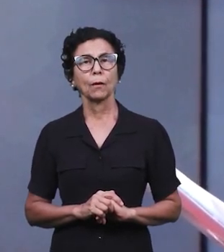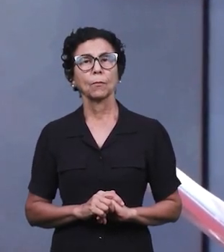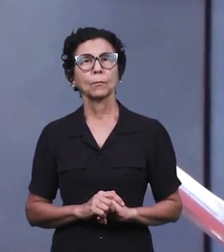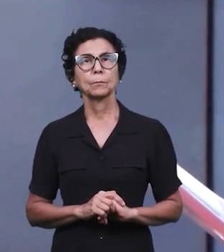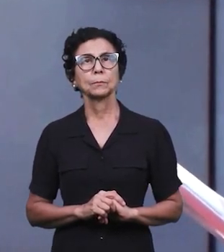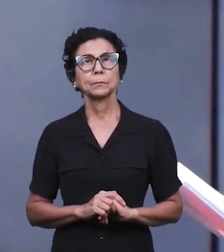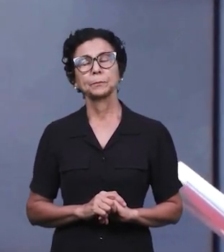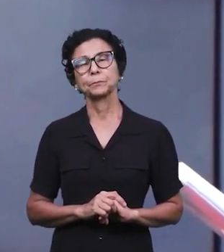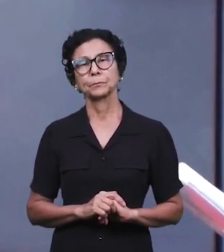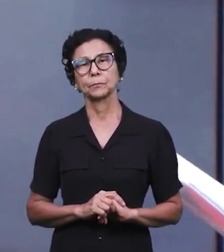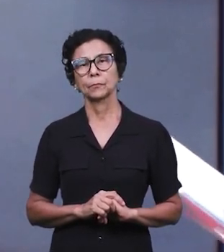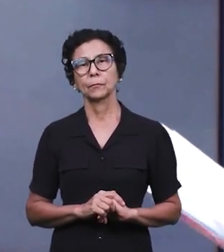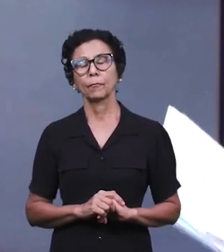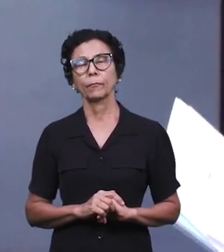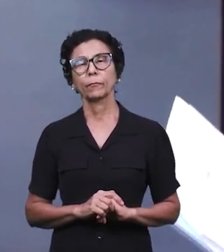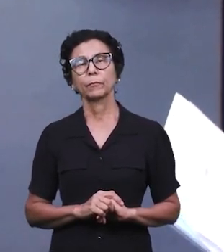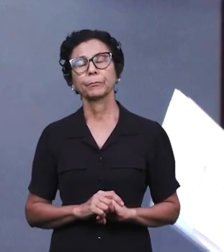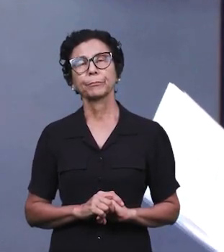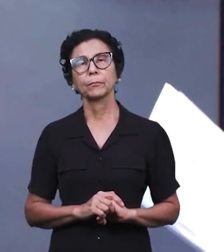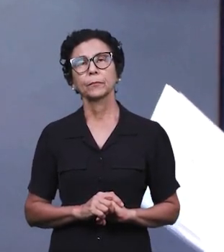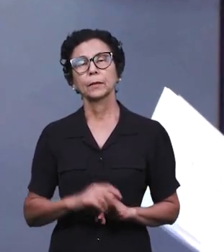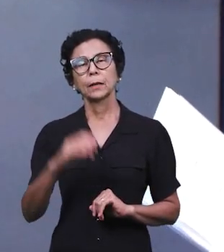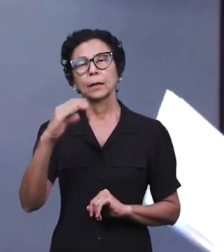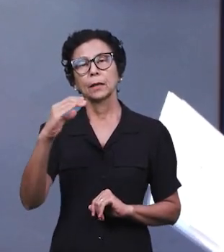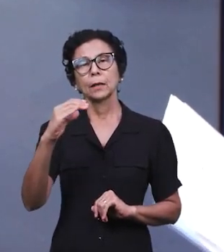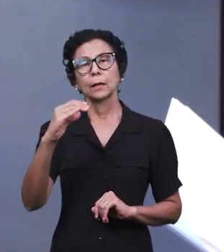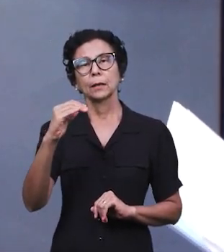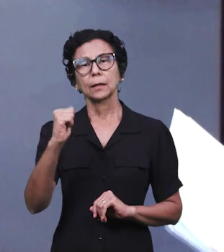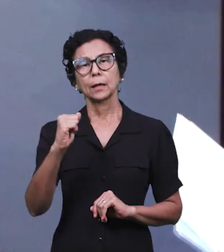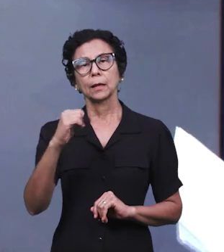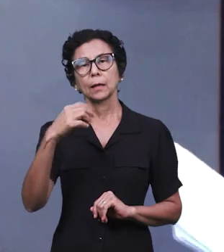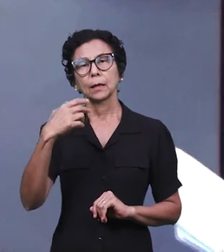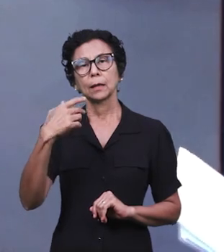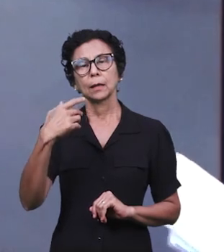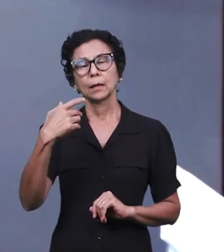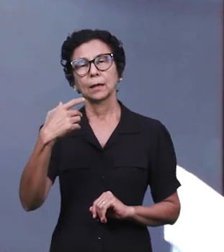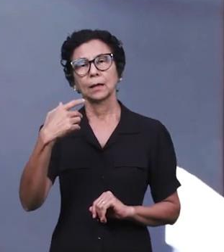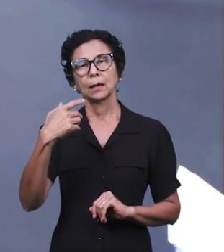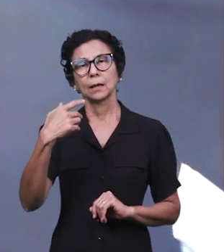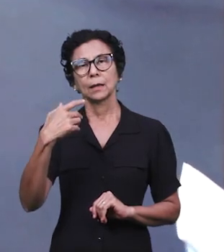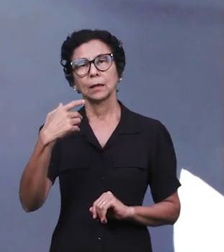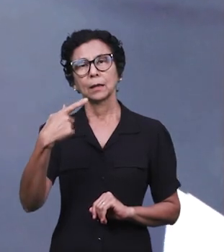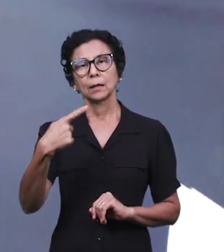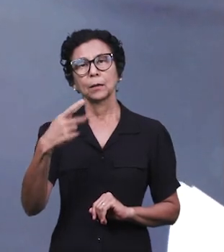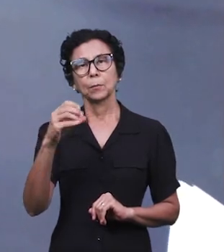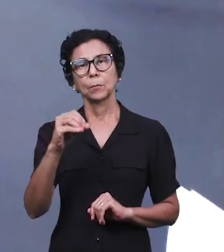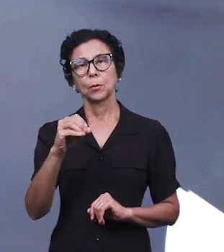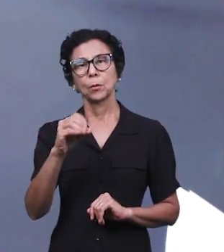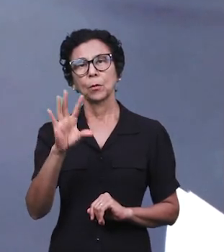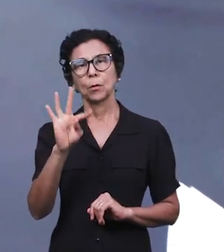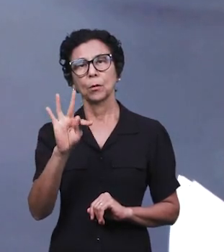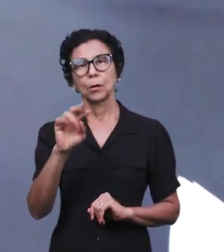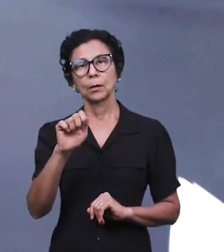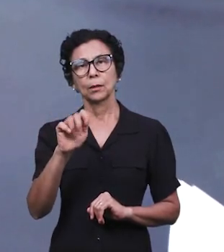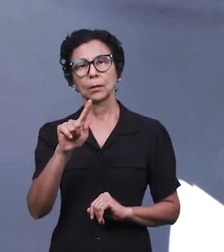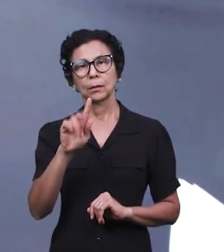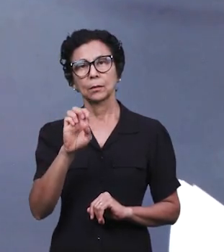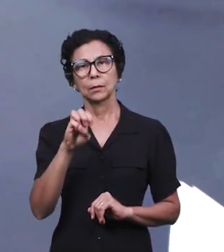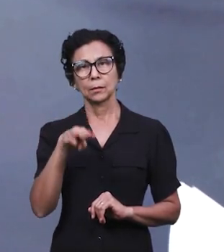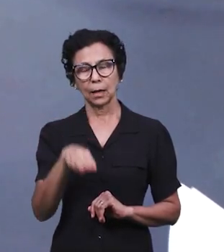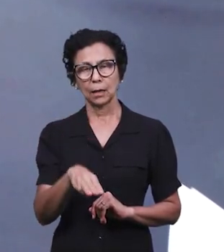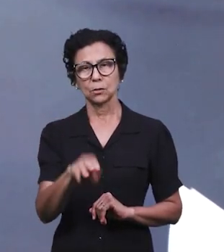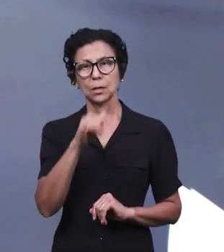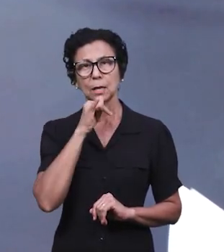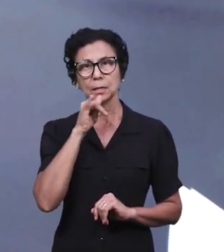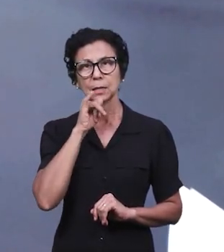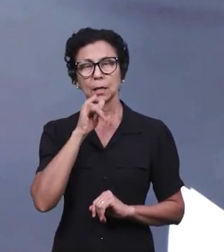de tapotagem. Que a criança, vamos supor que a criança, ela engasgou. A mãe está com ela